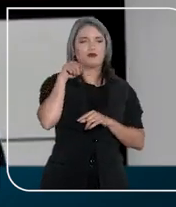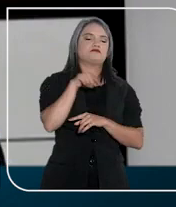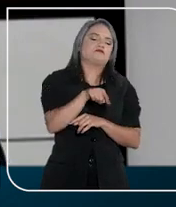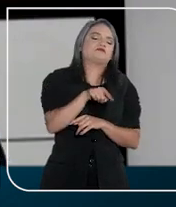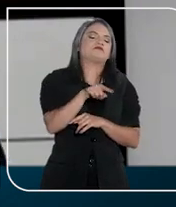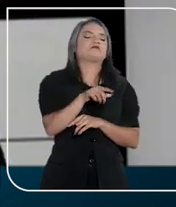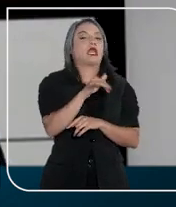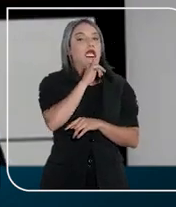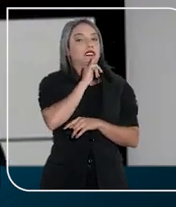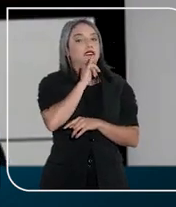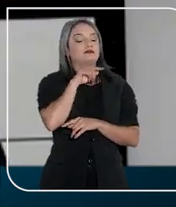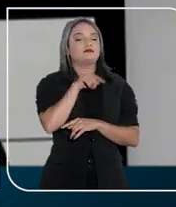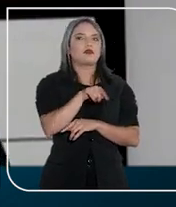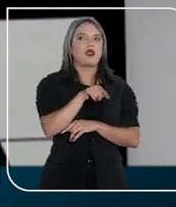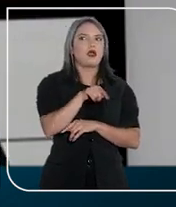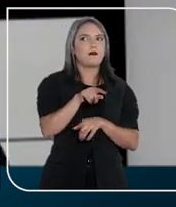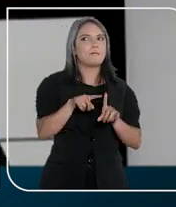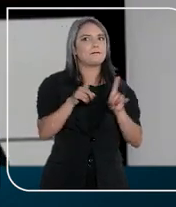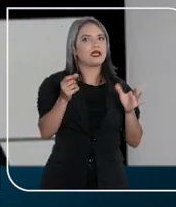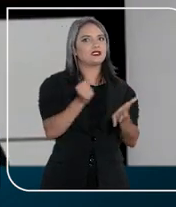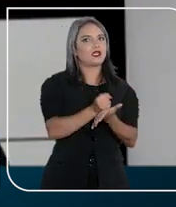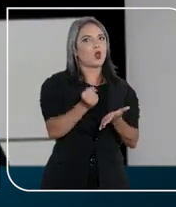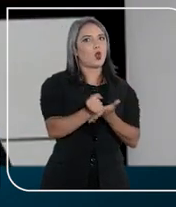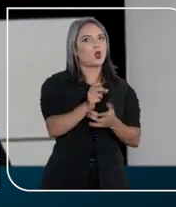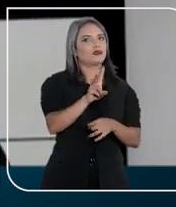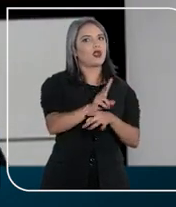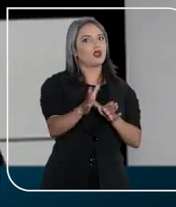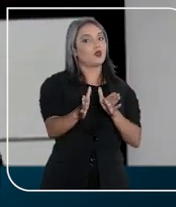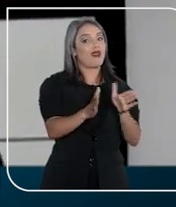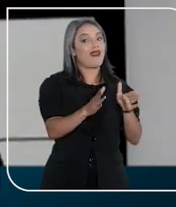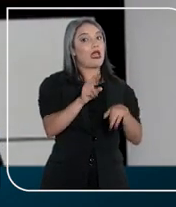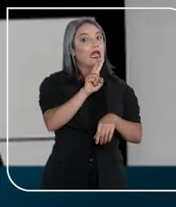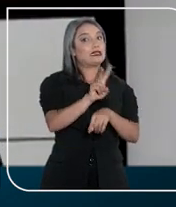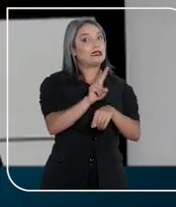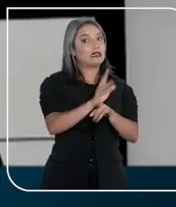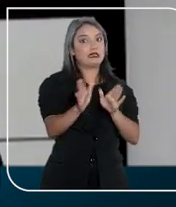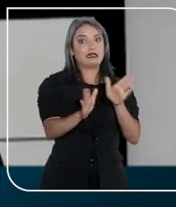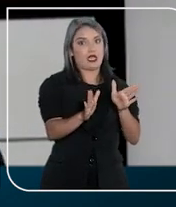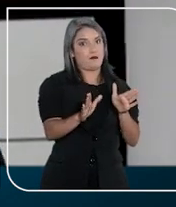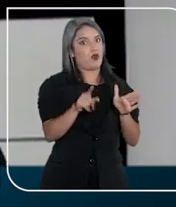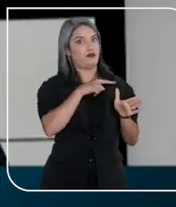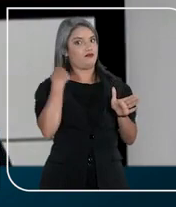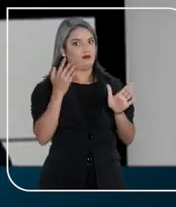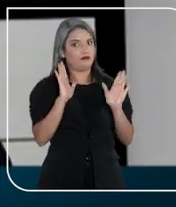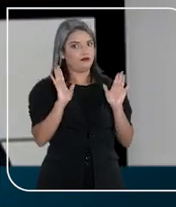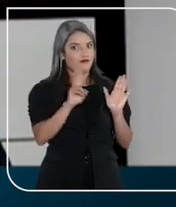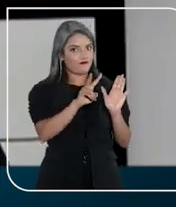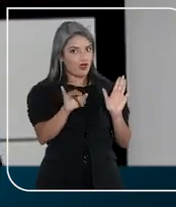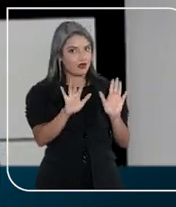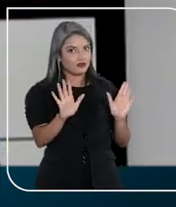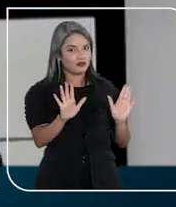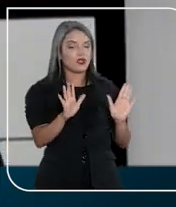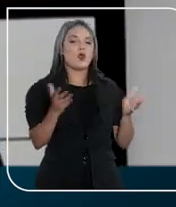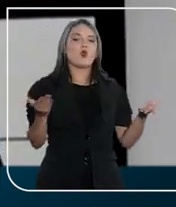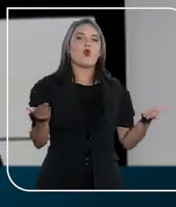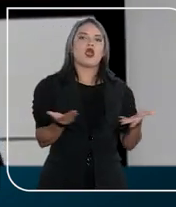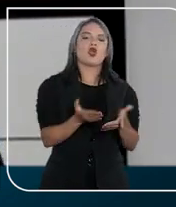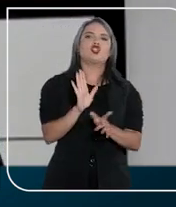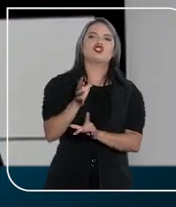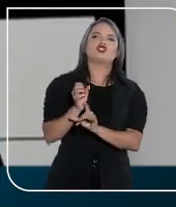tenho que imaginar que esta contratação, ela é temporária. Nós estamos agora finalizando o ano